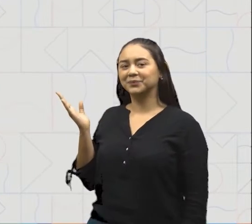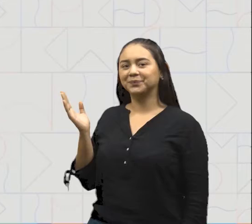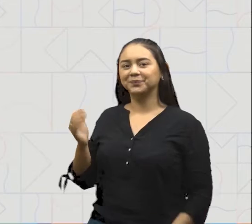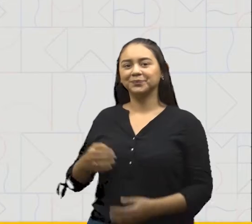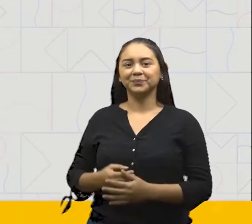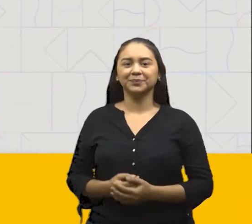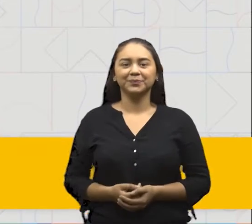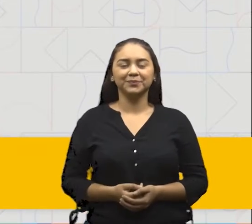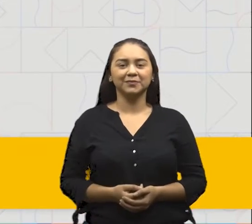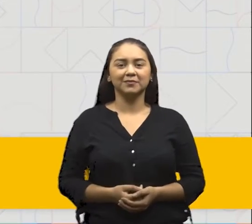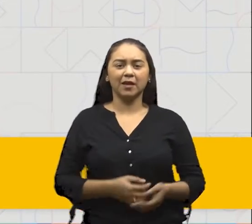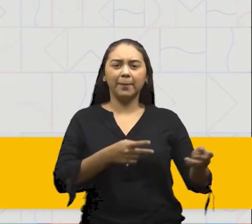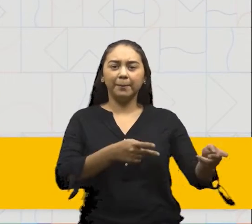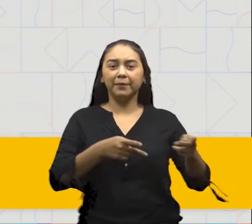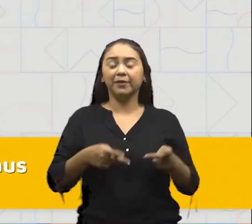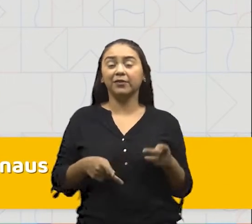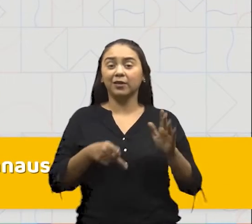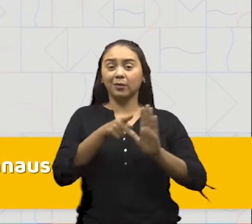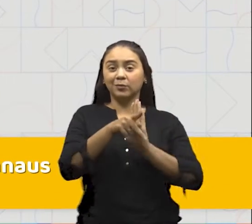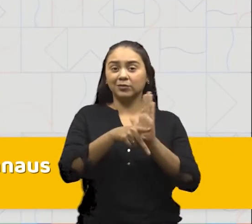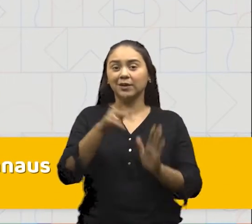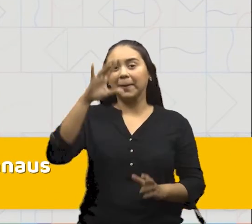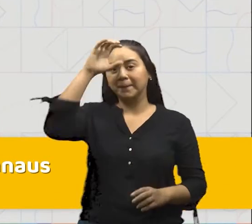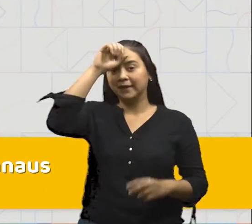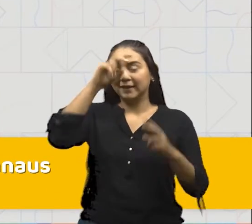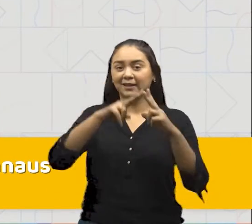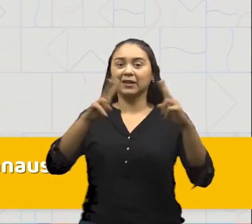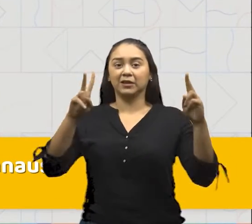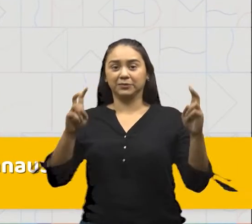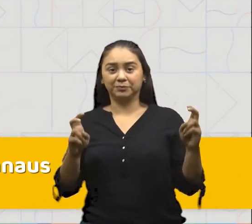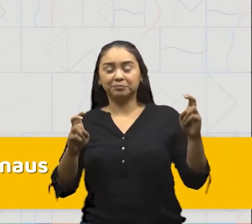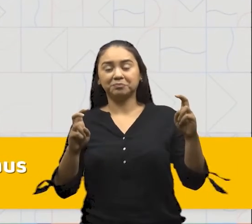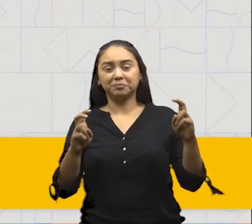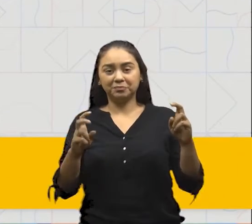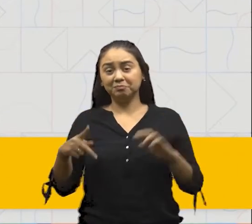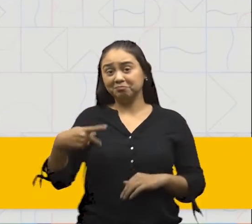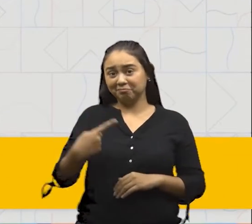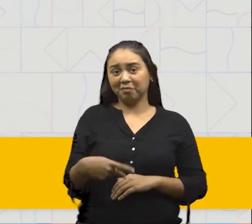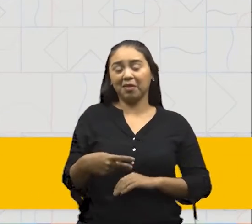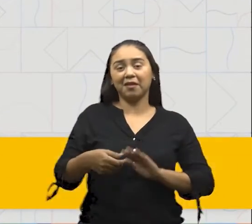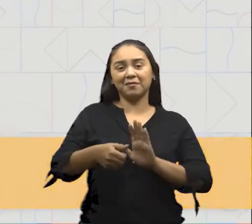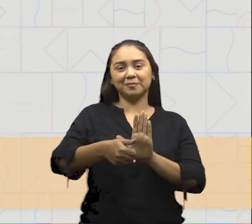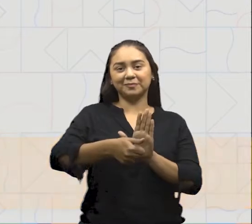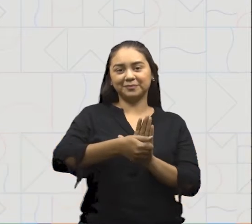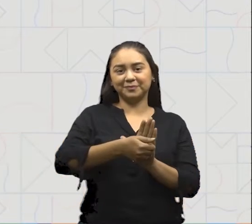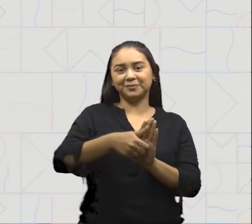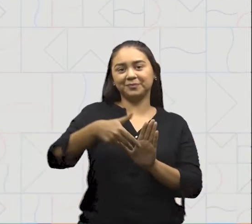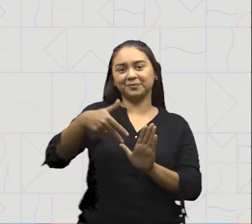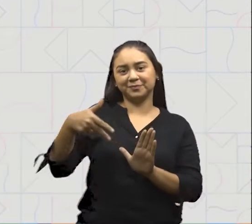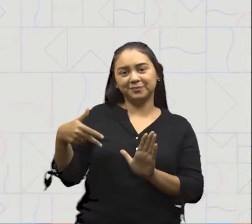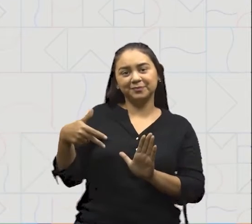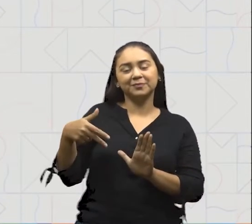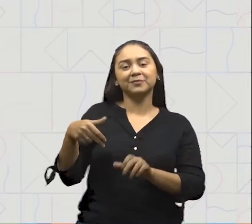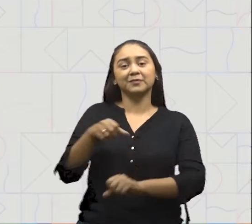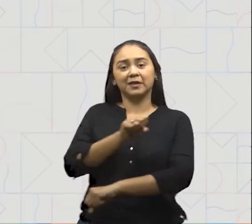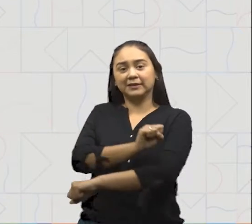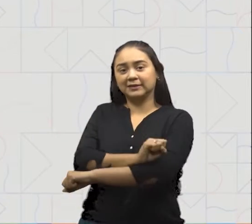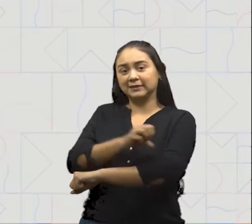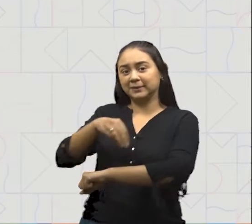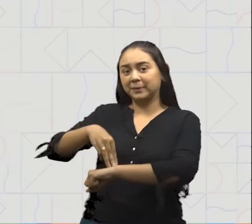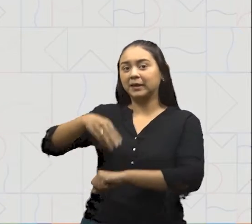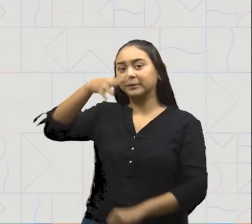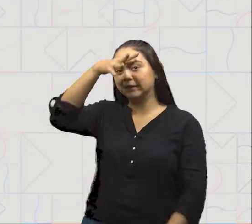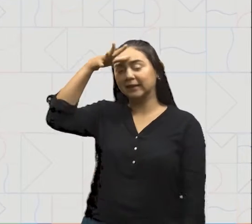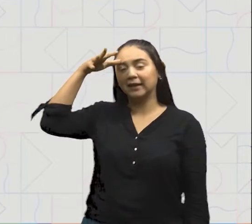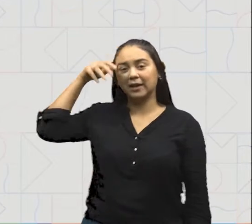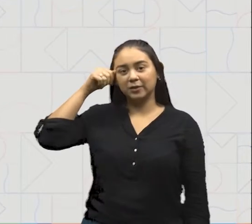é esse. Bem-vindo ao projeto Aprender Além da Escola, do Centro de Mídias e Tecnologias